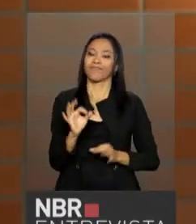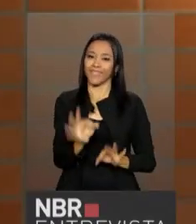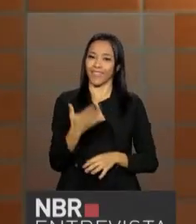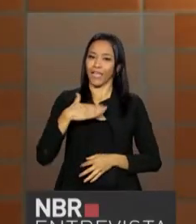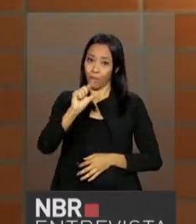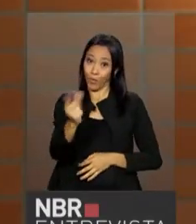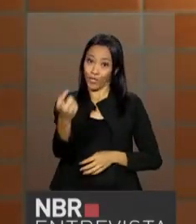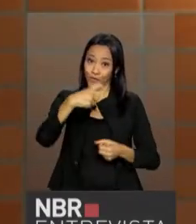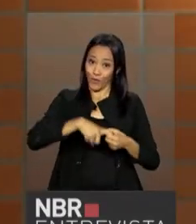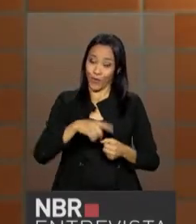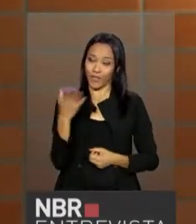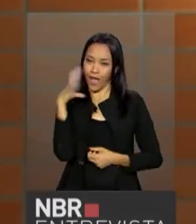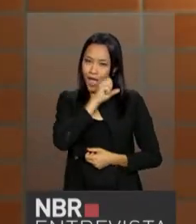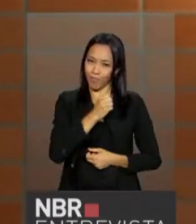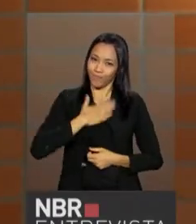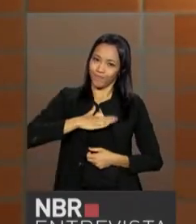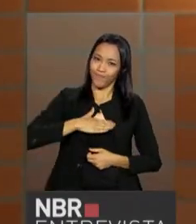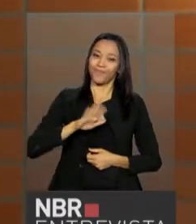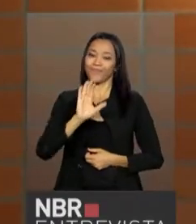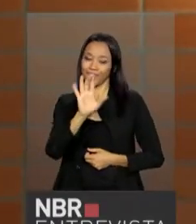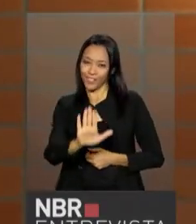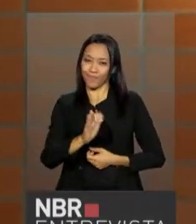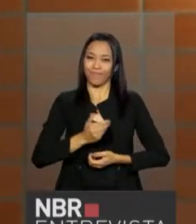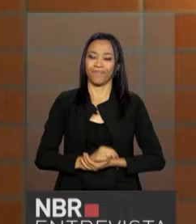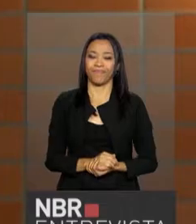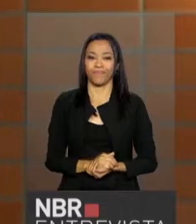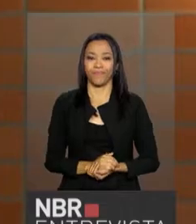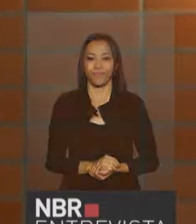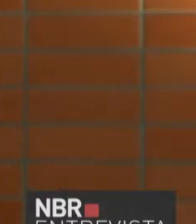a gente continua. Vamos agora a um rápido intervalo. Até já.